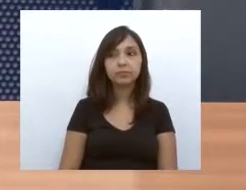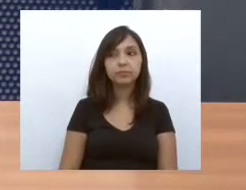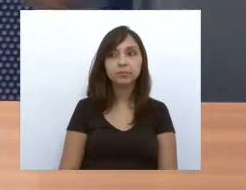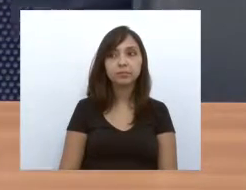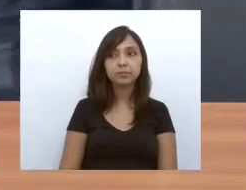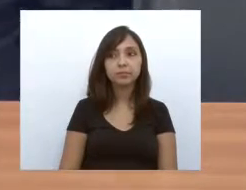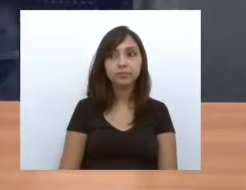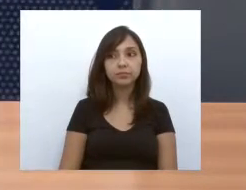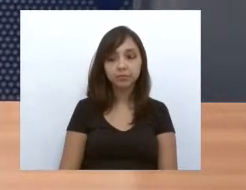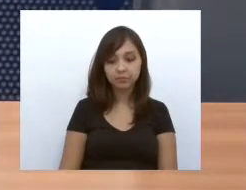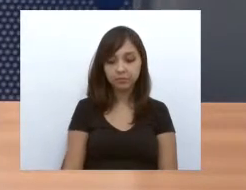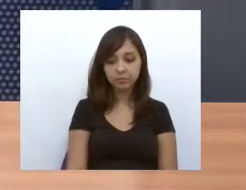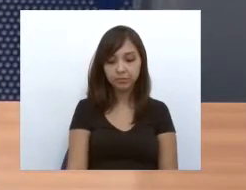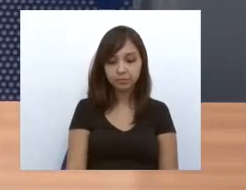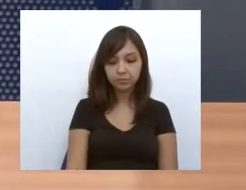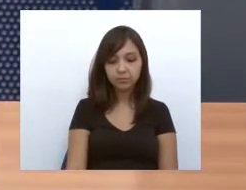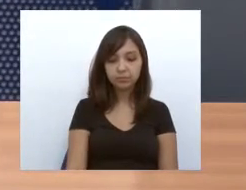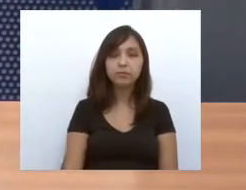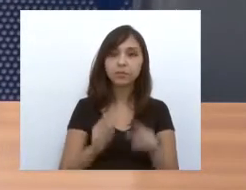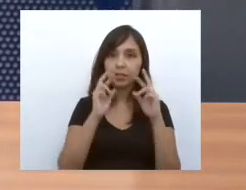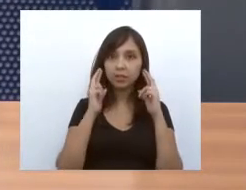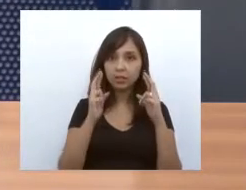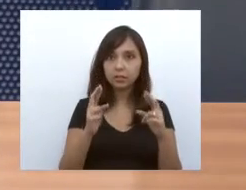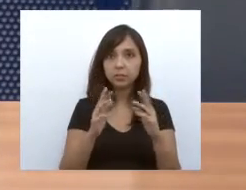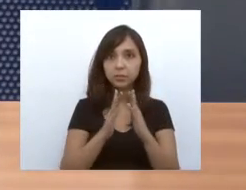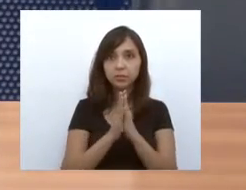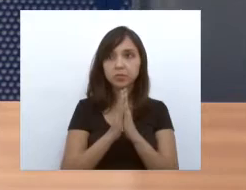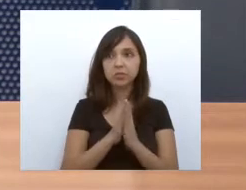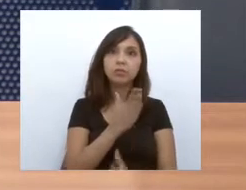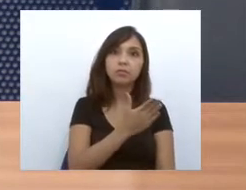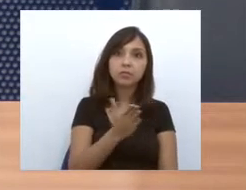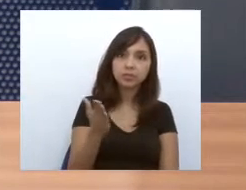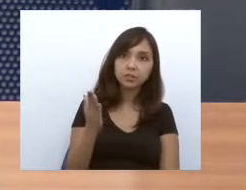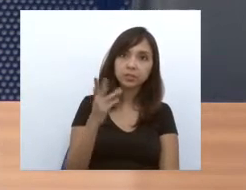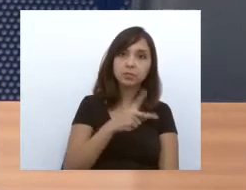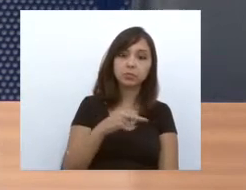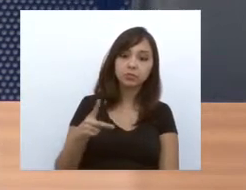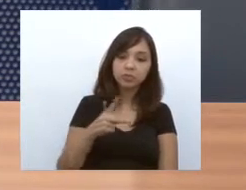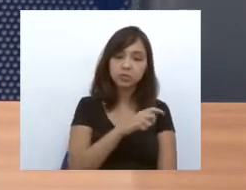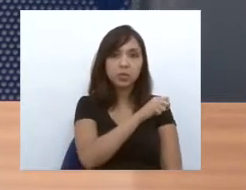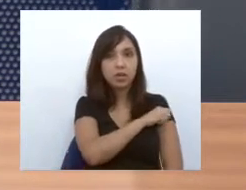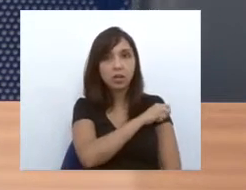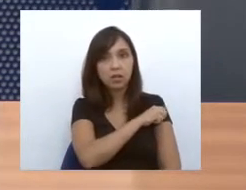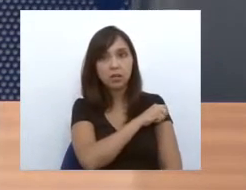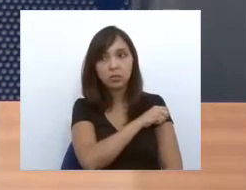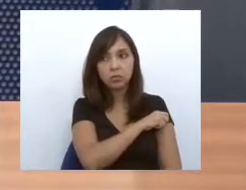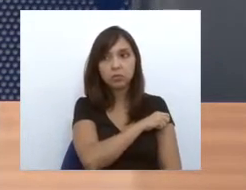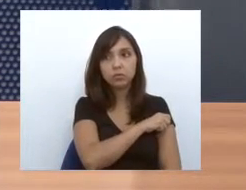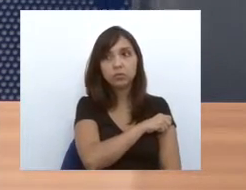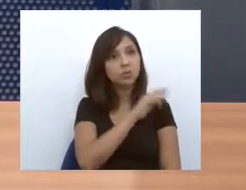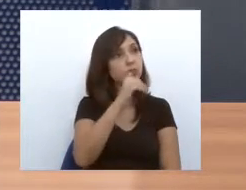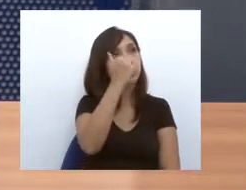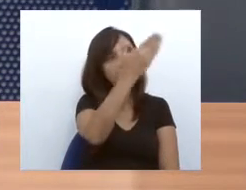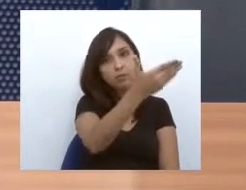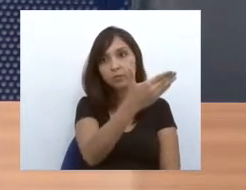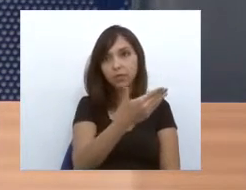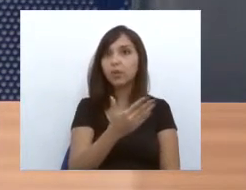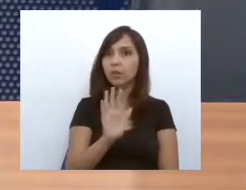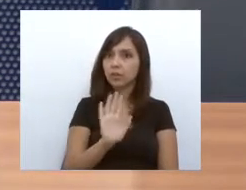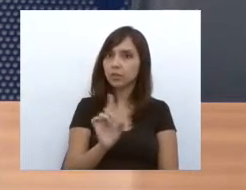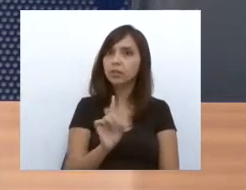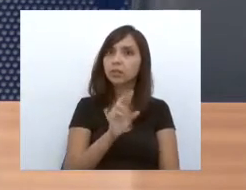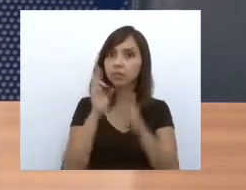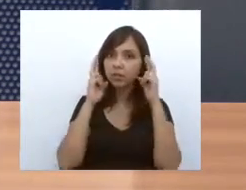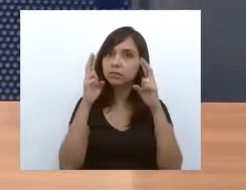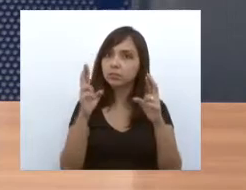Acho que o respeito, desculpa, com todo respeito. Pessoal, acho que vocês, professores, alunos, ninguém vai lá falar aí fora para o vereador. Acho assim, por favor,